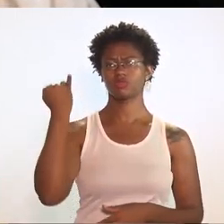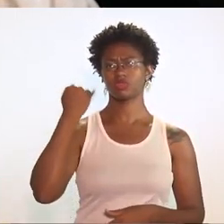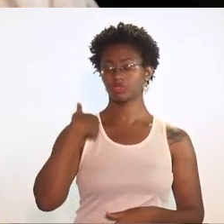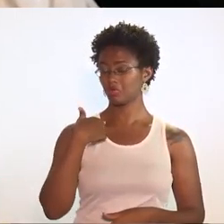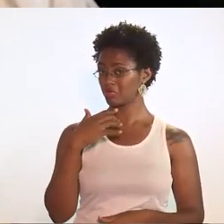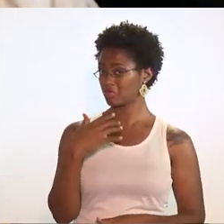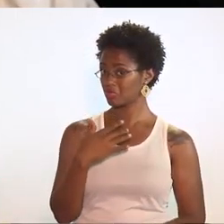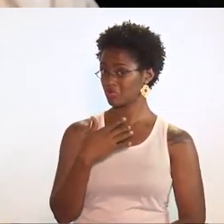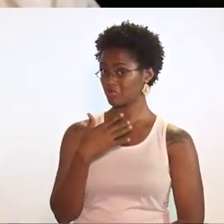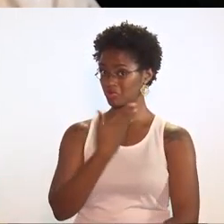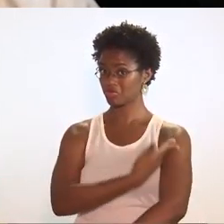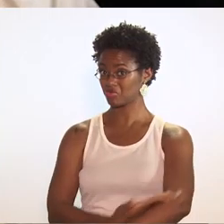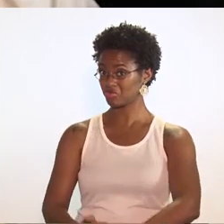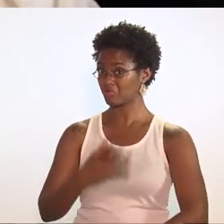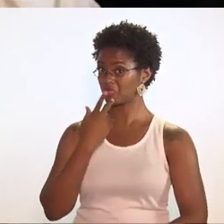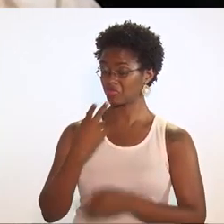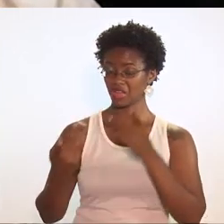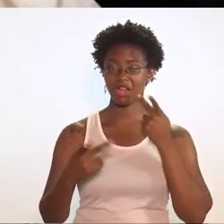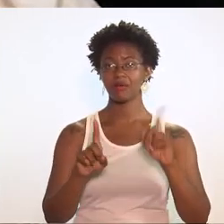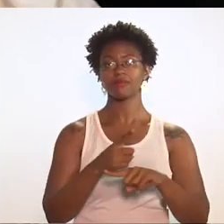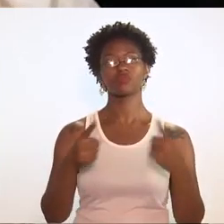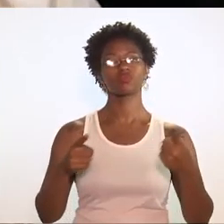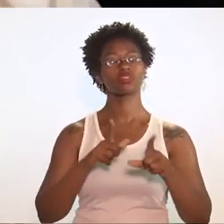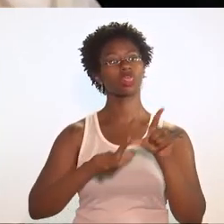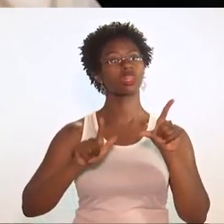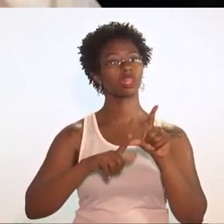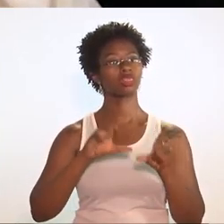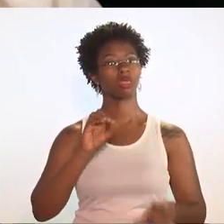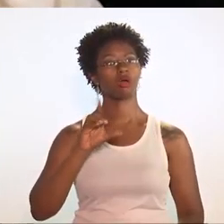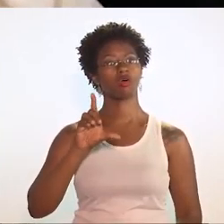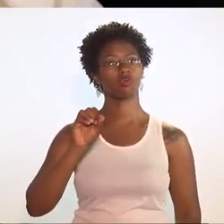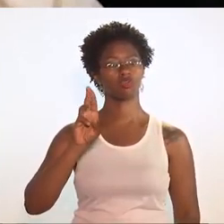Olodum, né, que tem nas suas letras